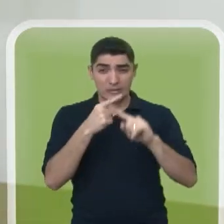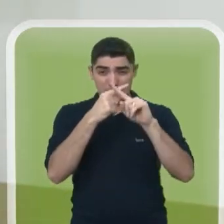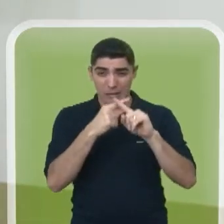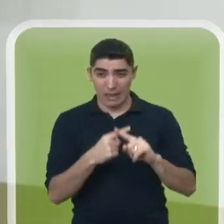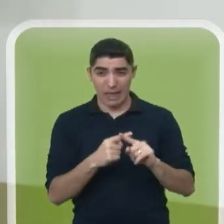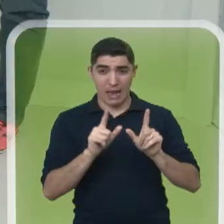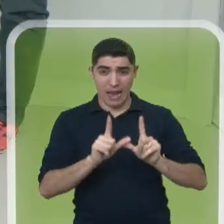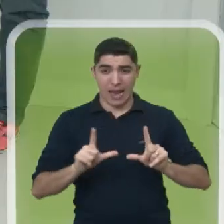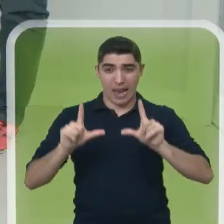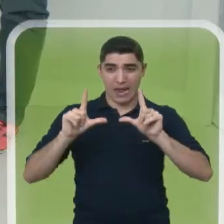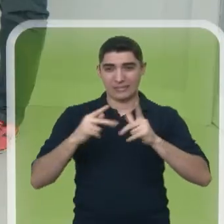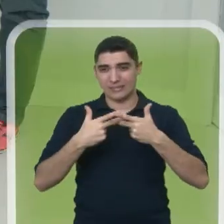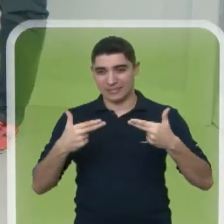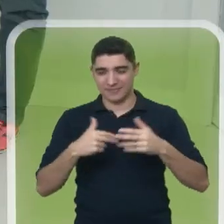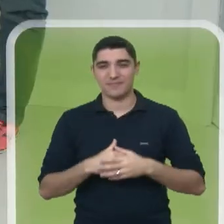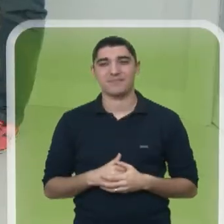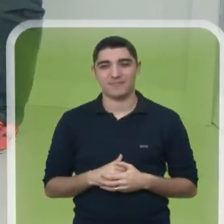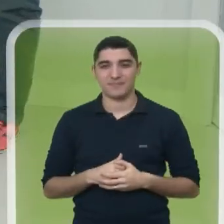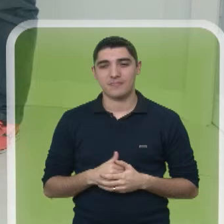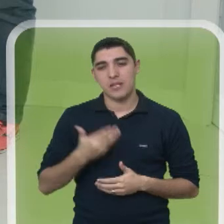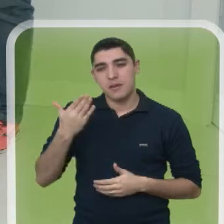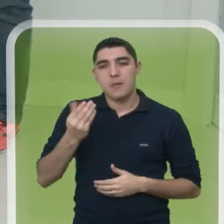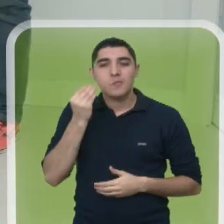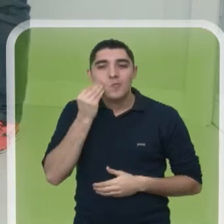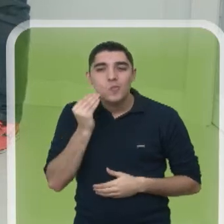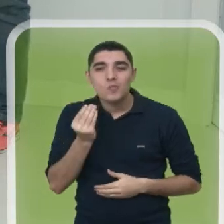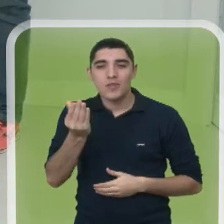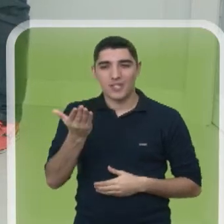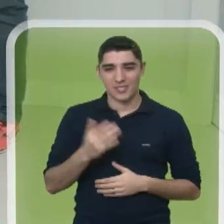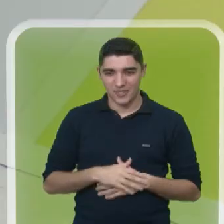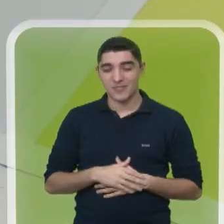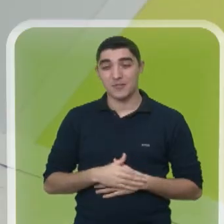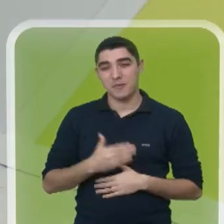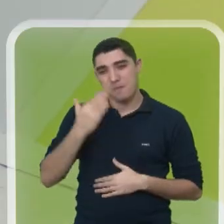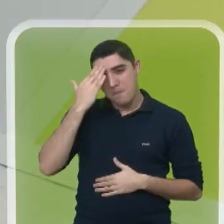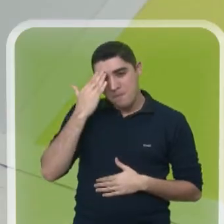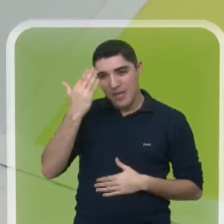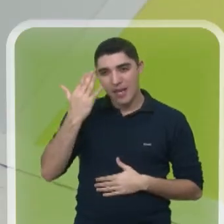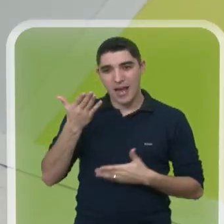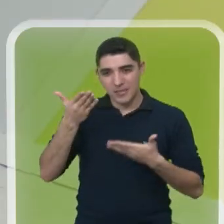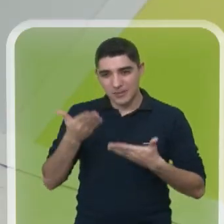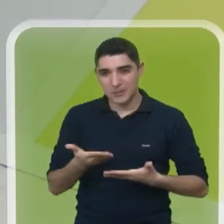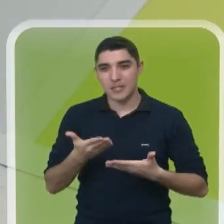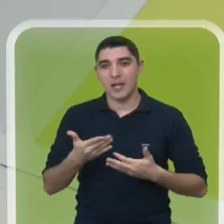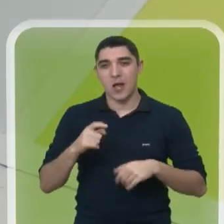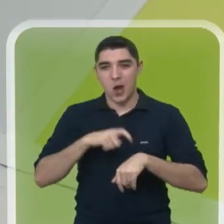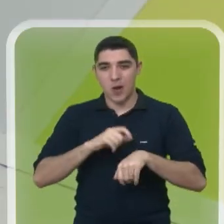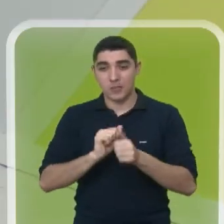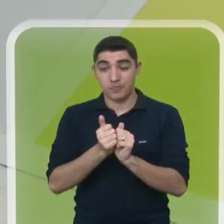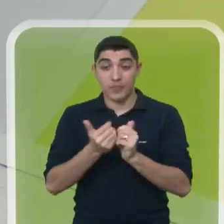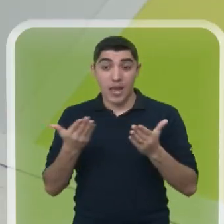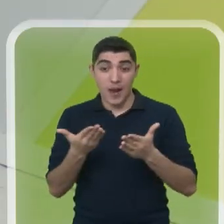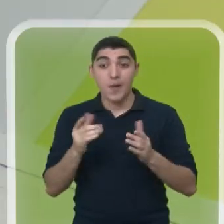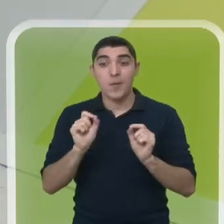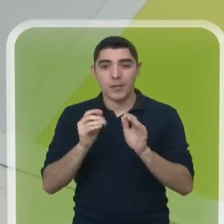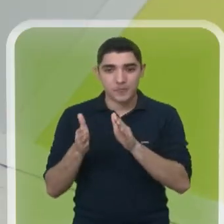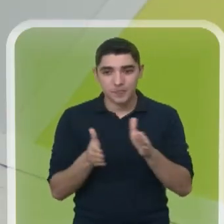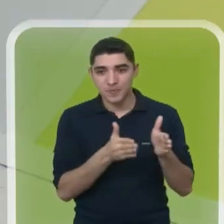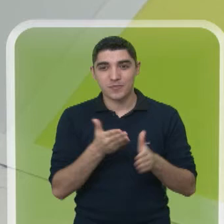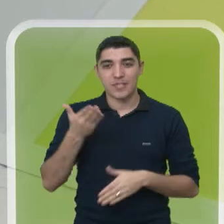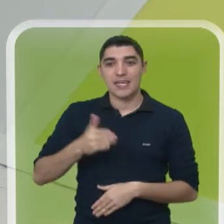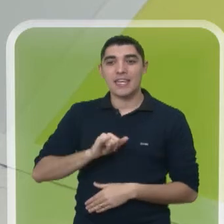né? Faz parte. Nossa querida Luiz, um beijo para você. Obrigado por tudo aqui no nosso Hora do Esporte. Agora chegou o nosso querido